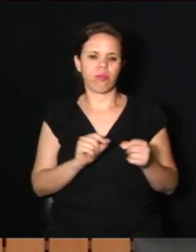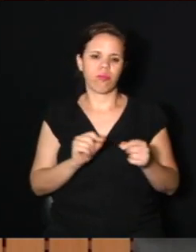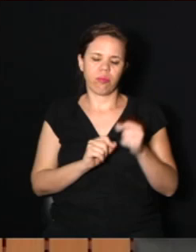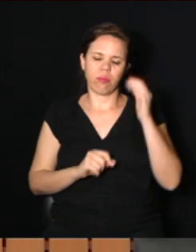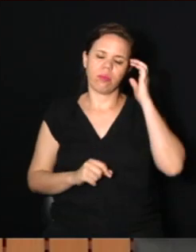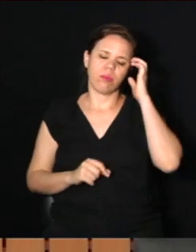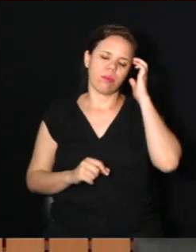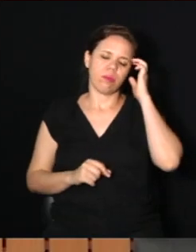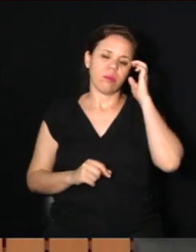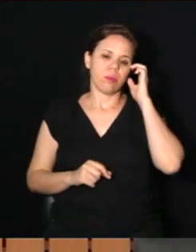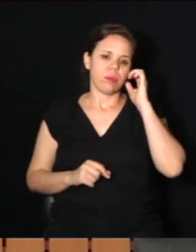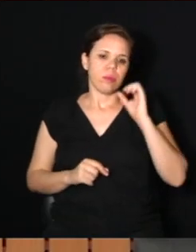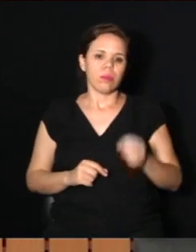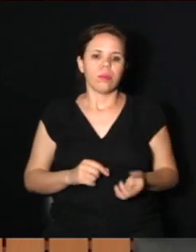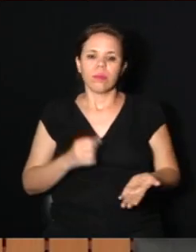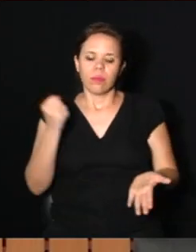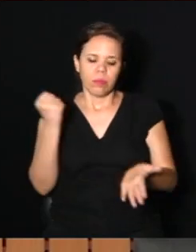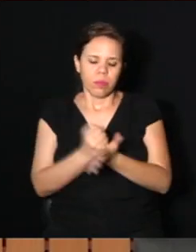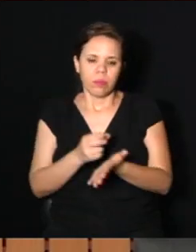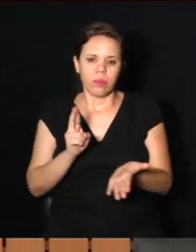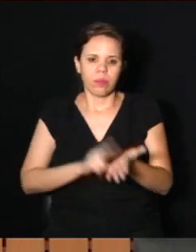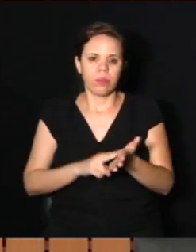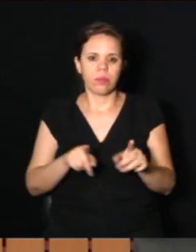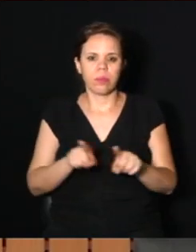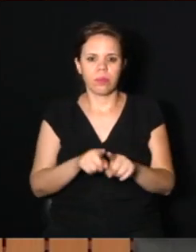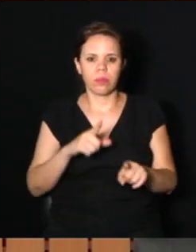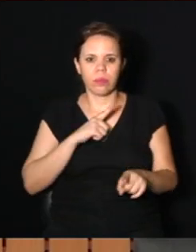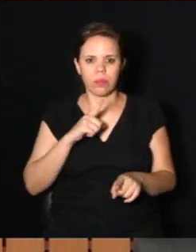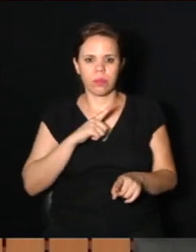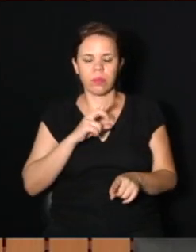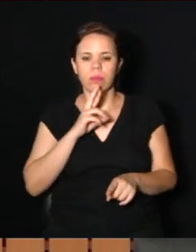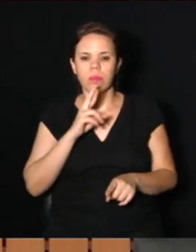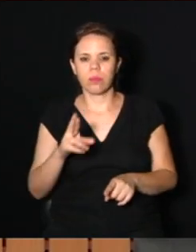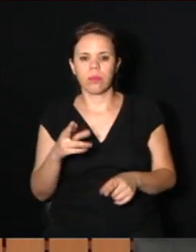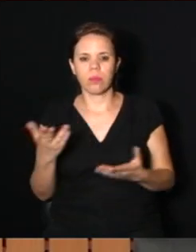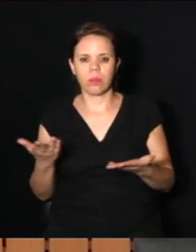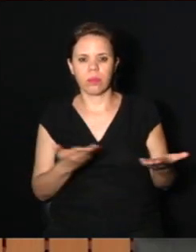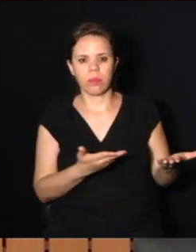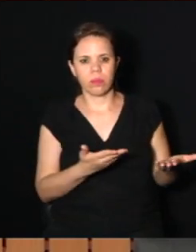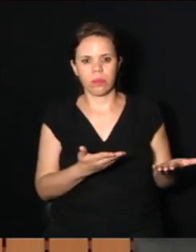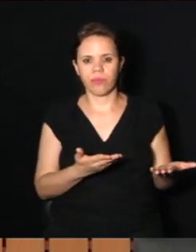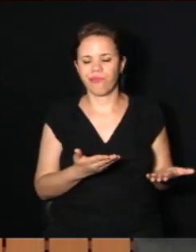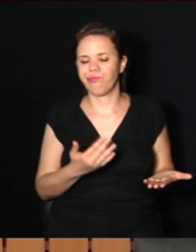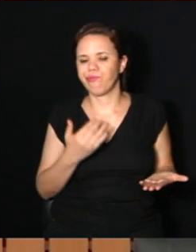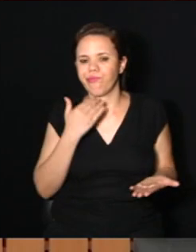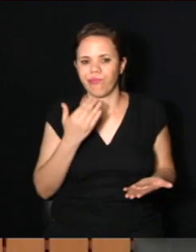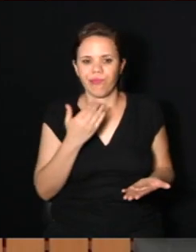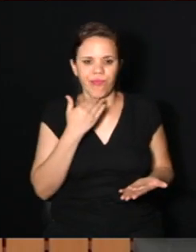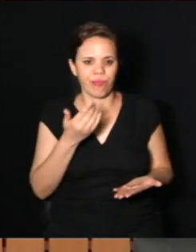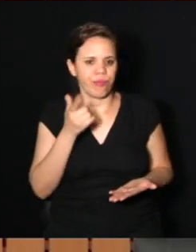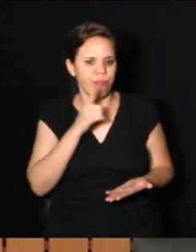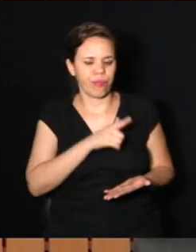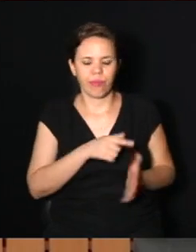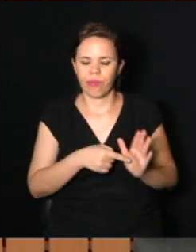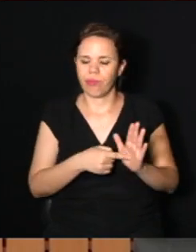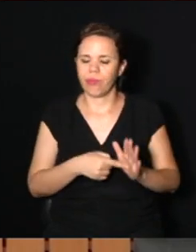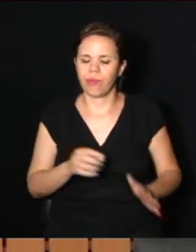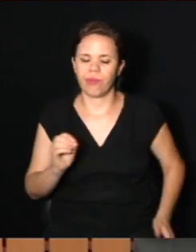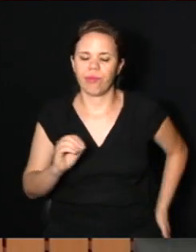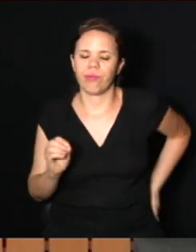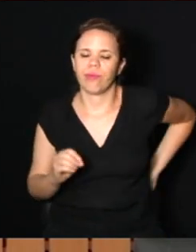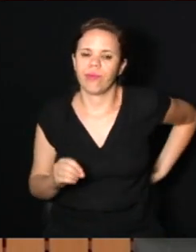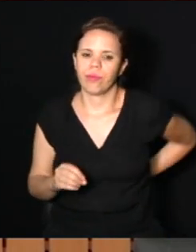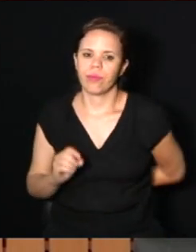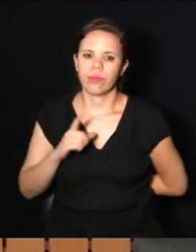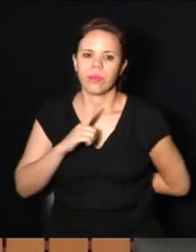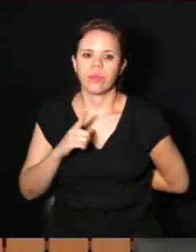correspondência registrada, né, para que a gente obtivesse a resposta que receberam, e a gente não teve sequer uma sinalização